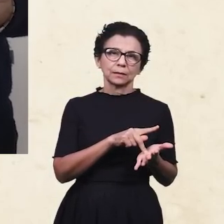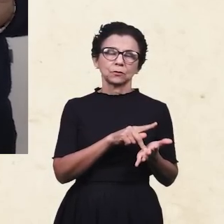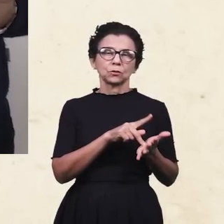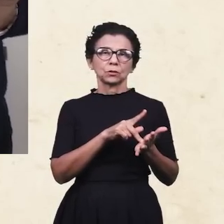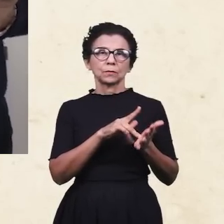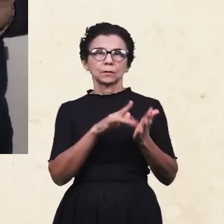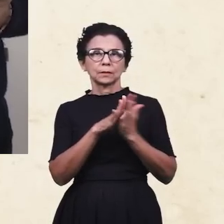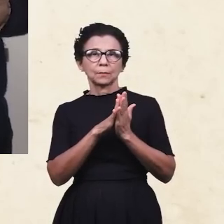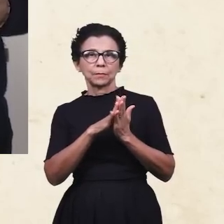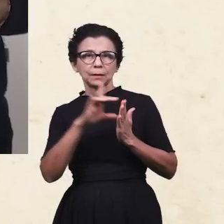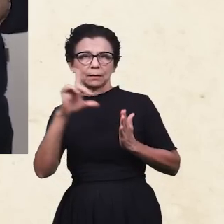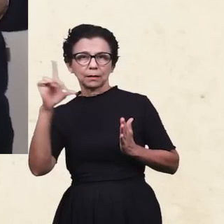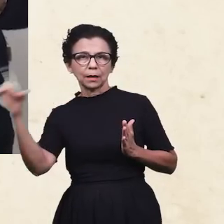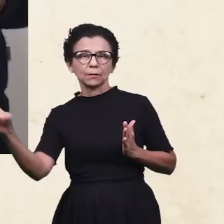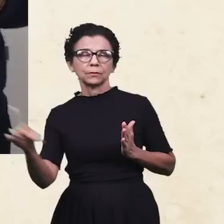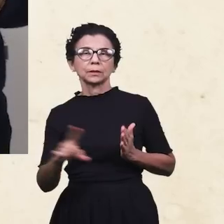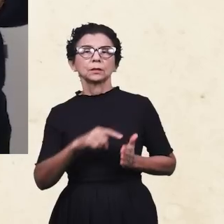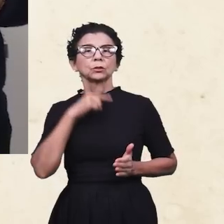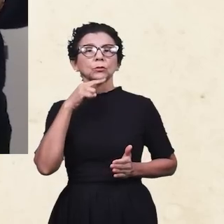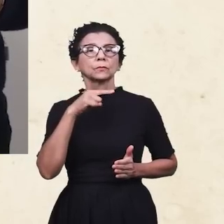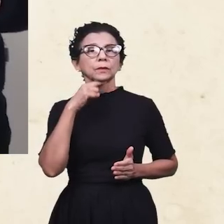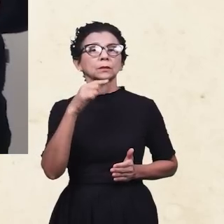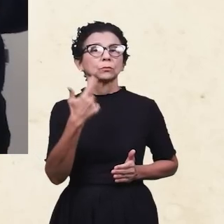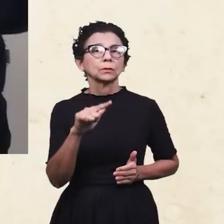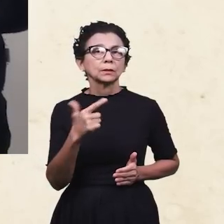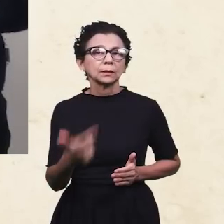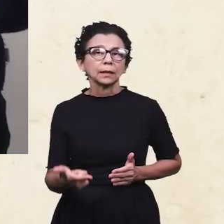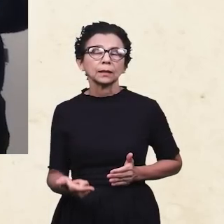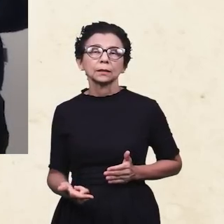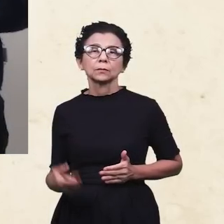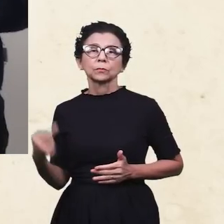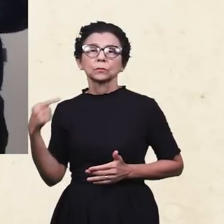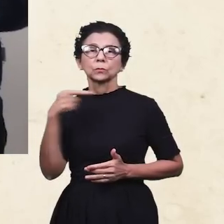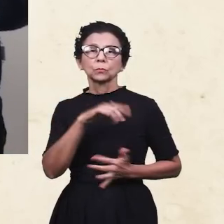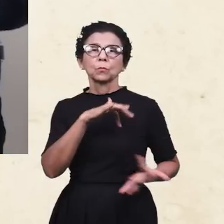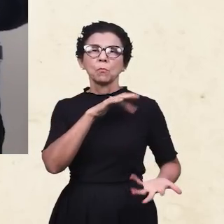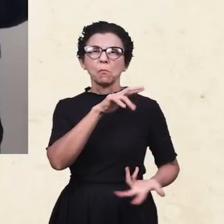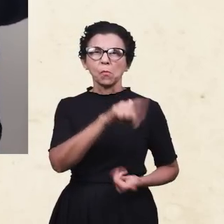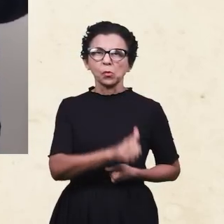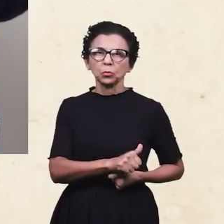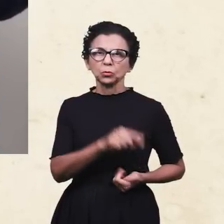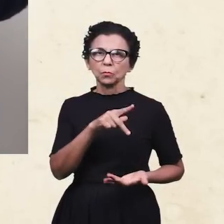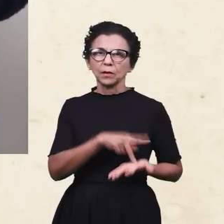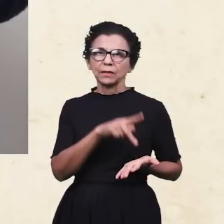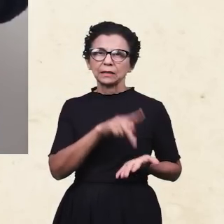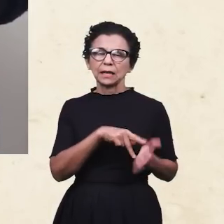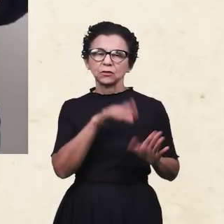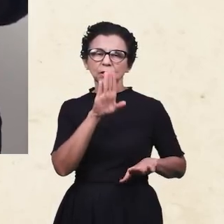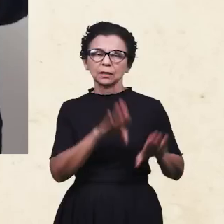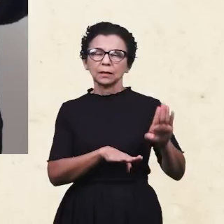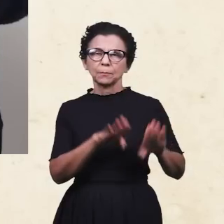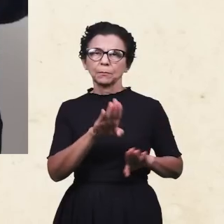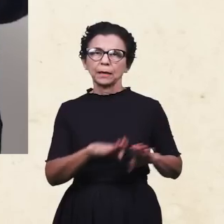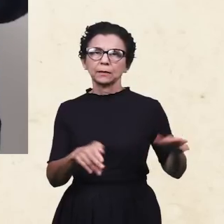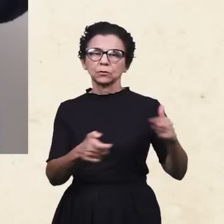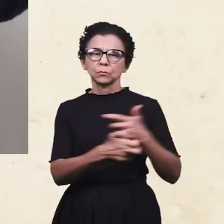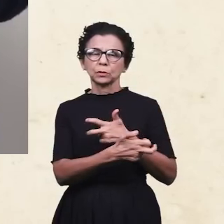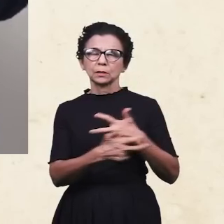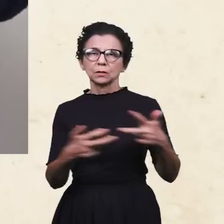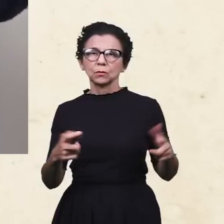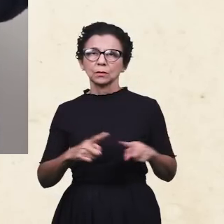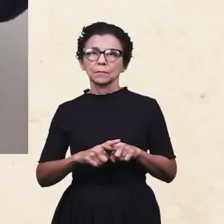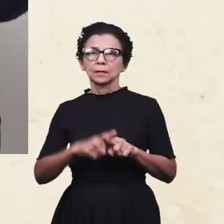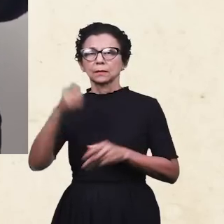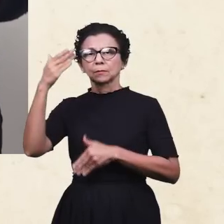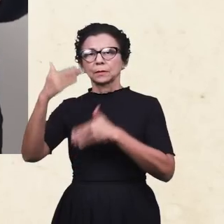verdade absoluta. Que o mundo pode oferecer verdades relativas, mas no Senhor, na